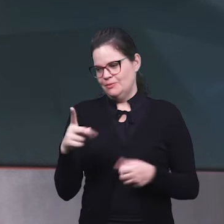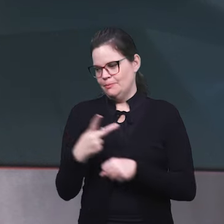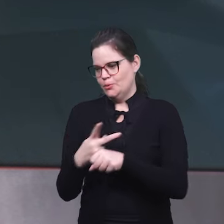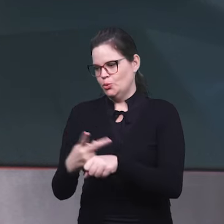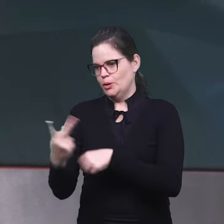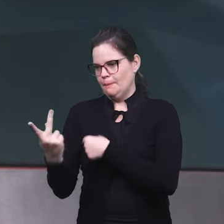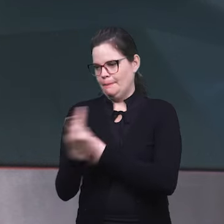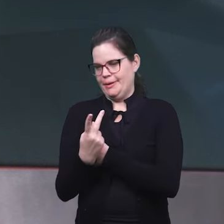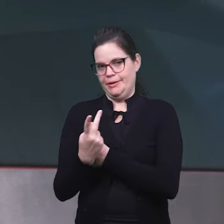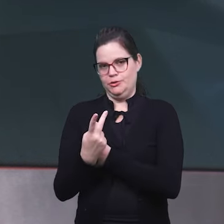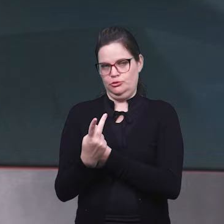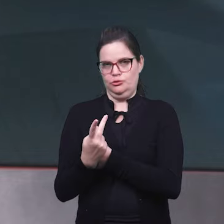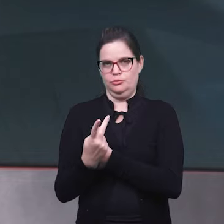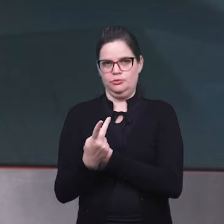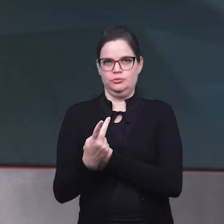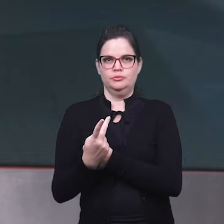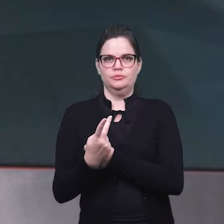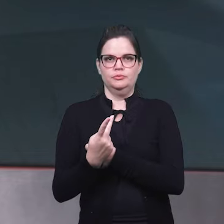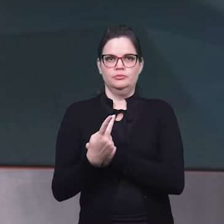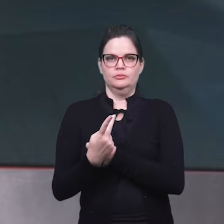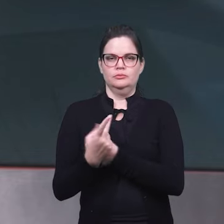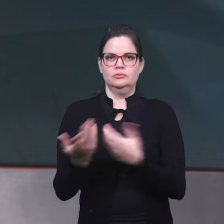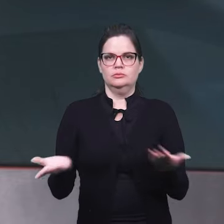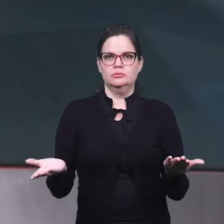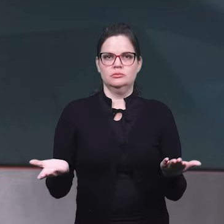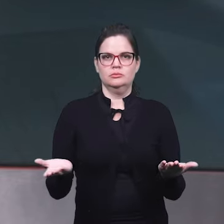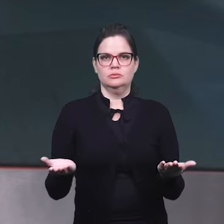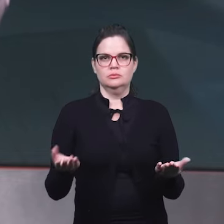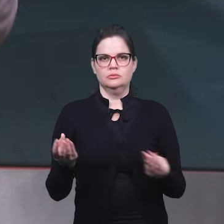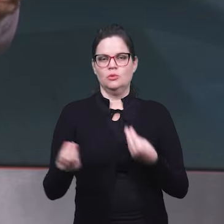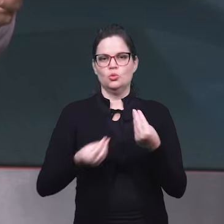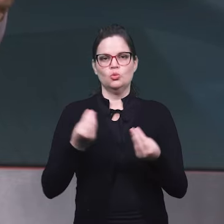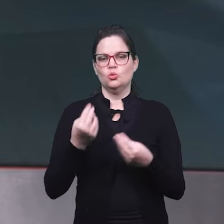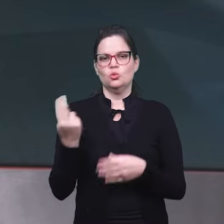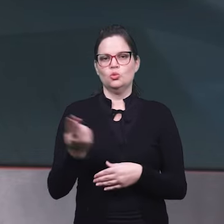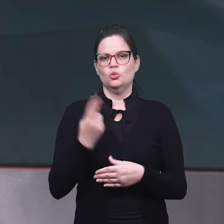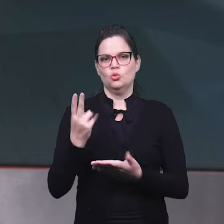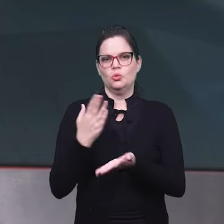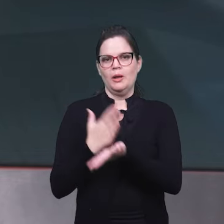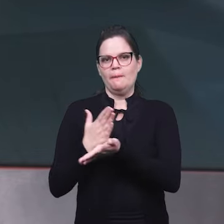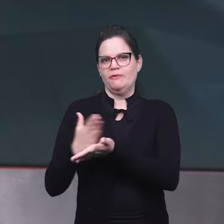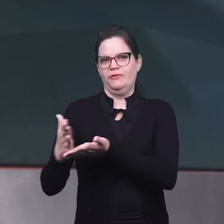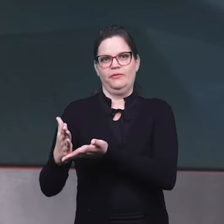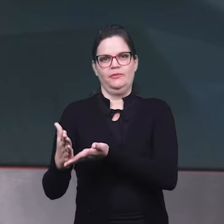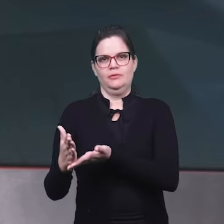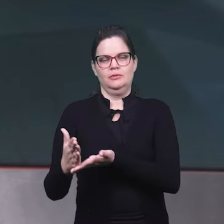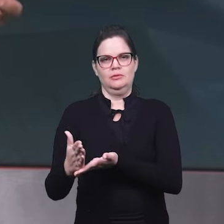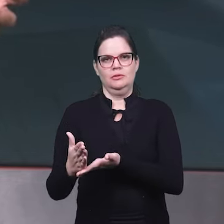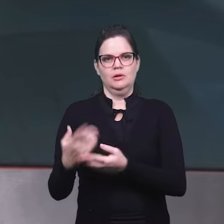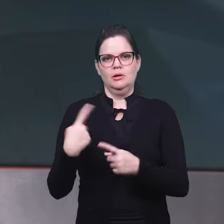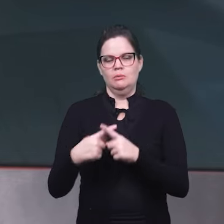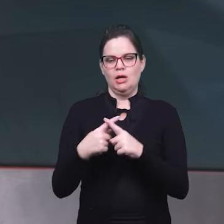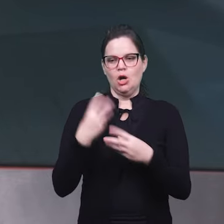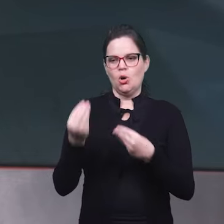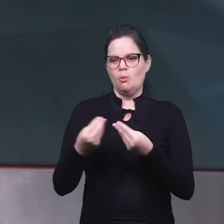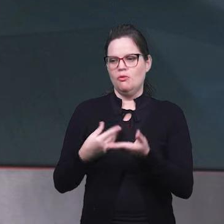empréstimo. Nesse caso, não tem como você financiar, porque não tem nada para você dar em troca,